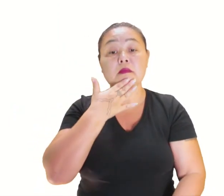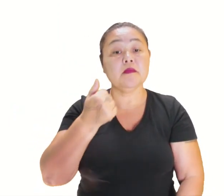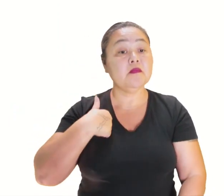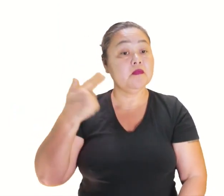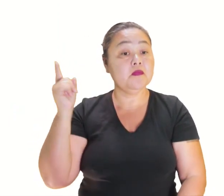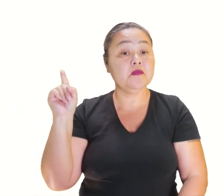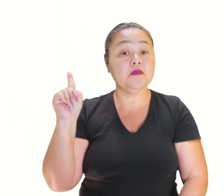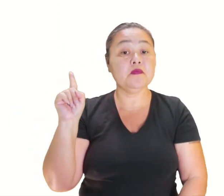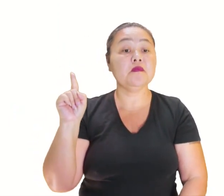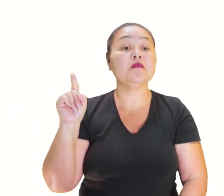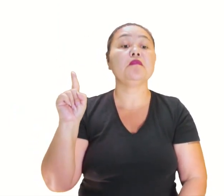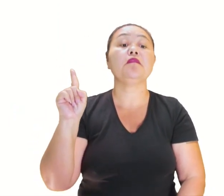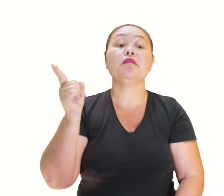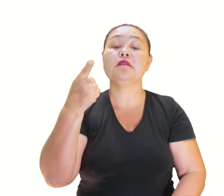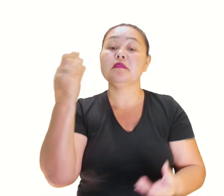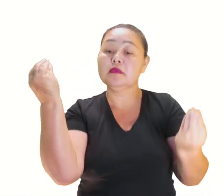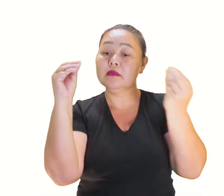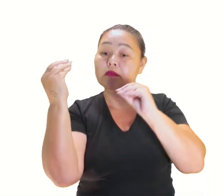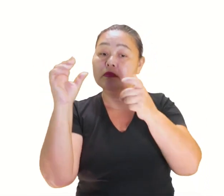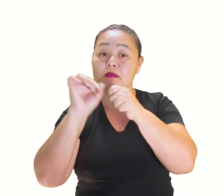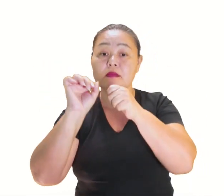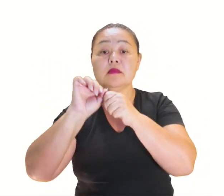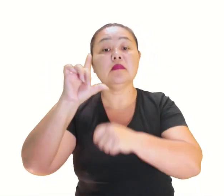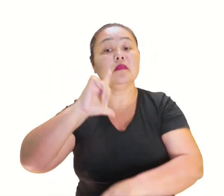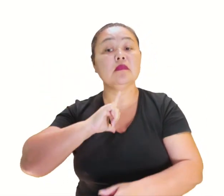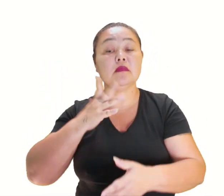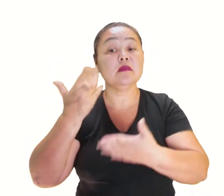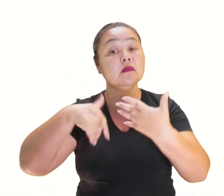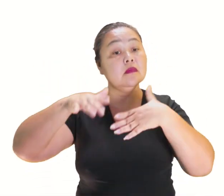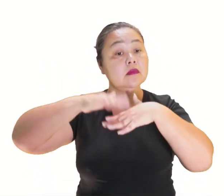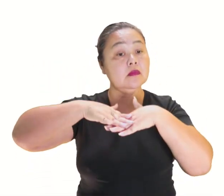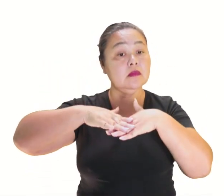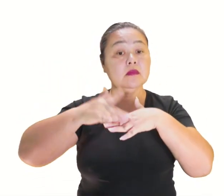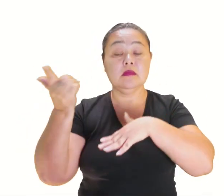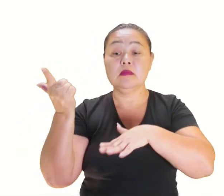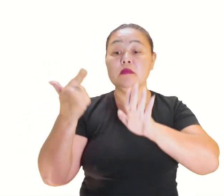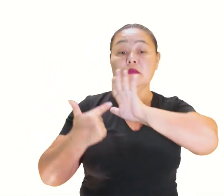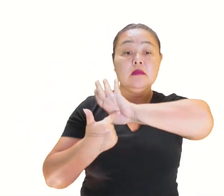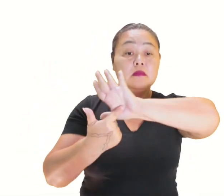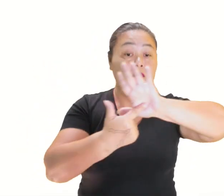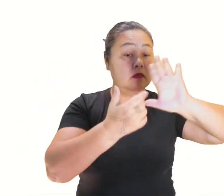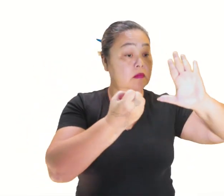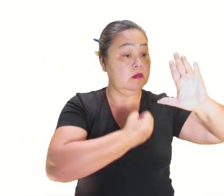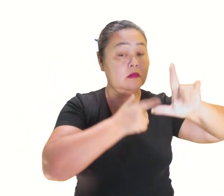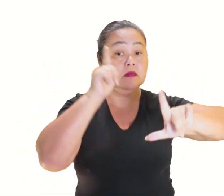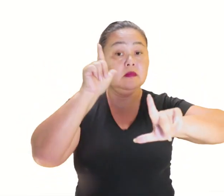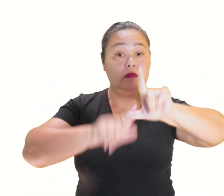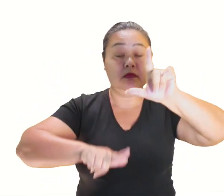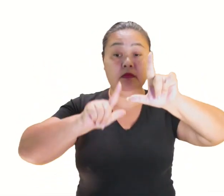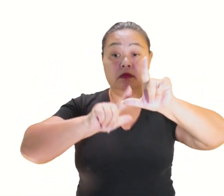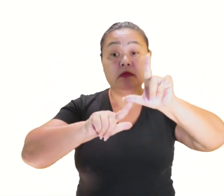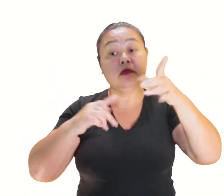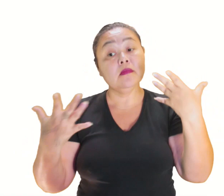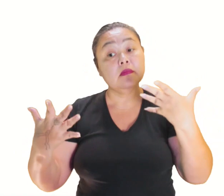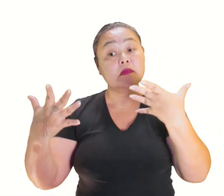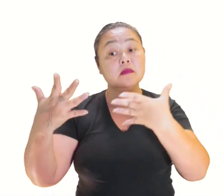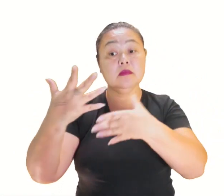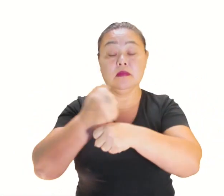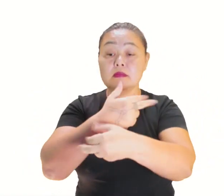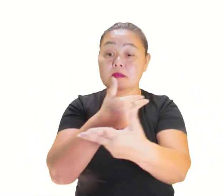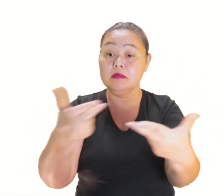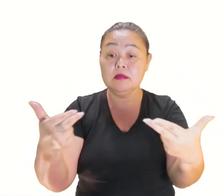Busca aqui, ó. Expressões algébricas são expressões matemáticas que apresentam números, letras